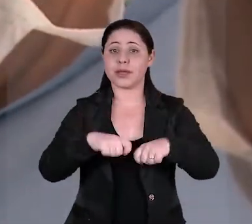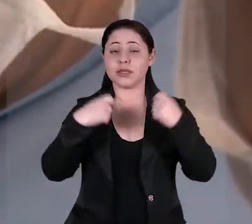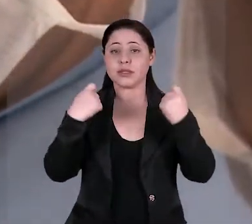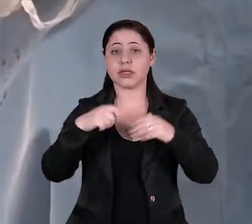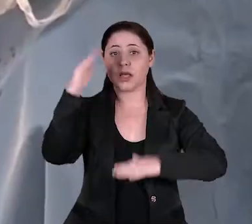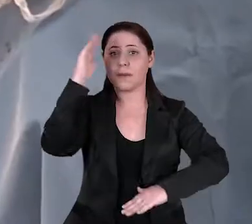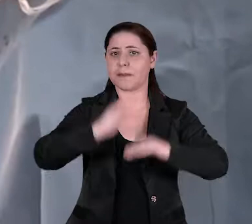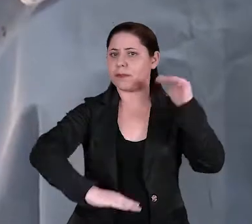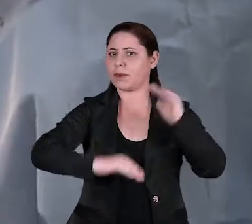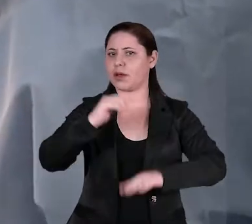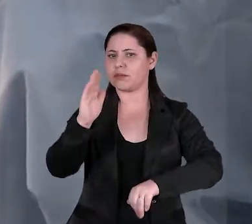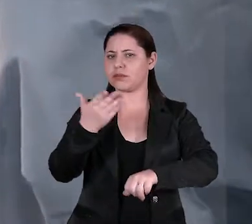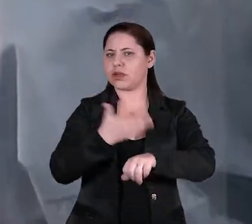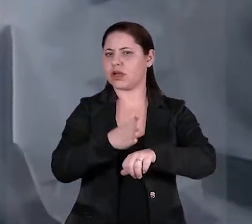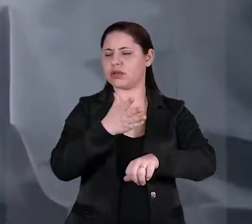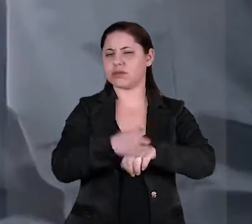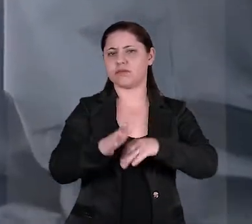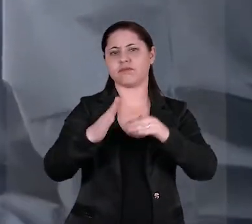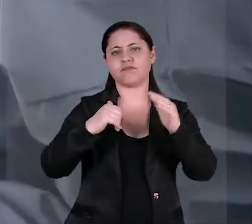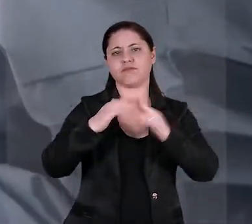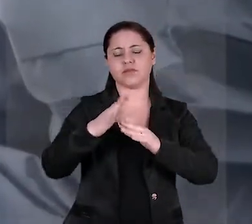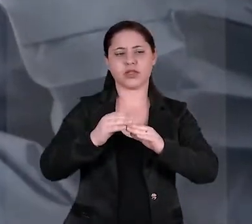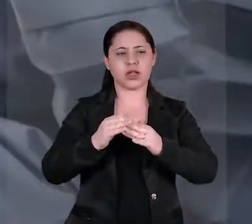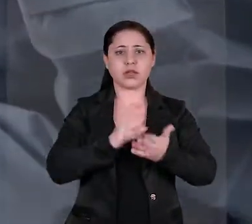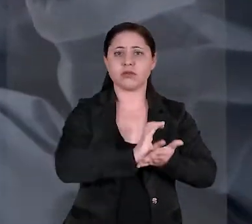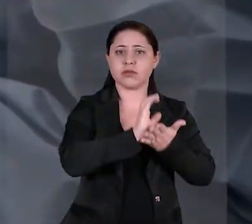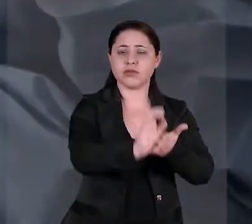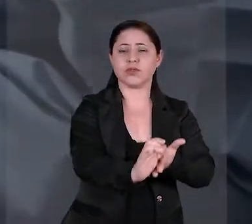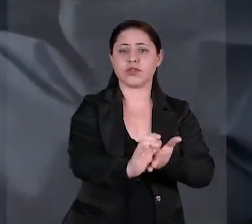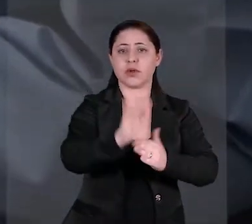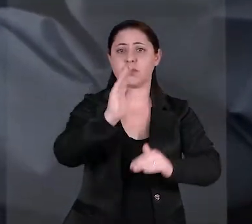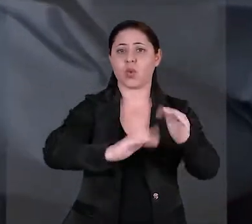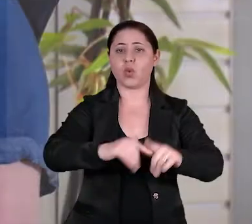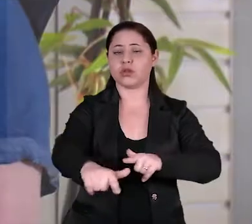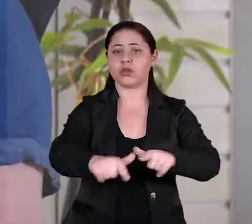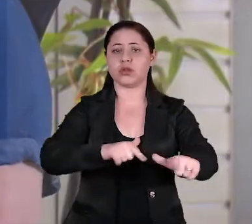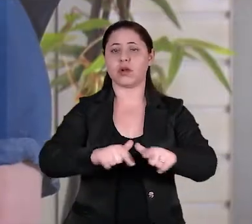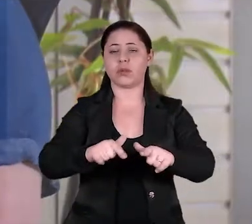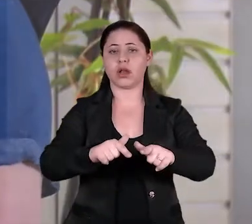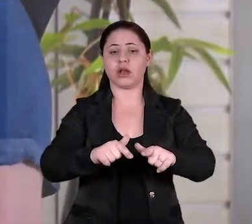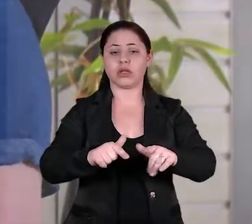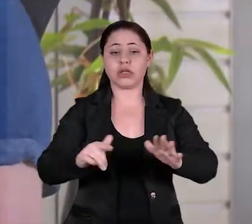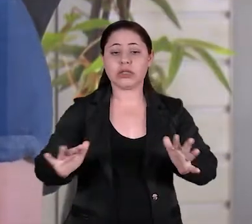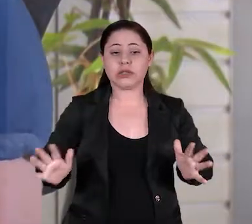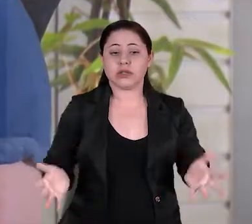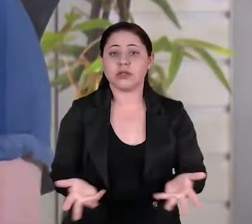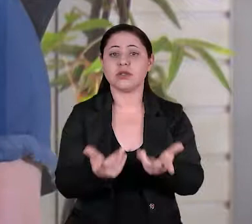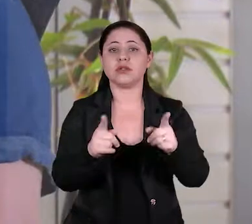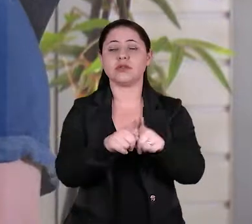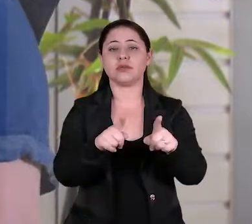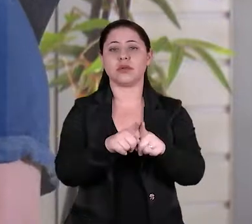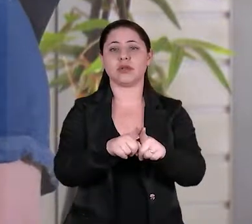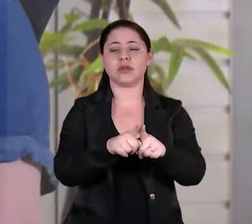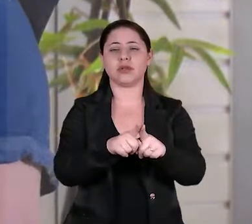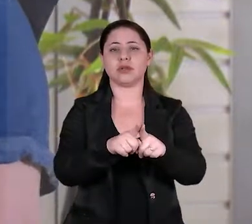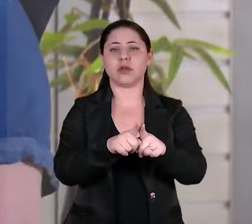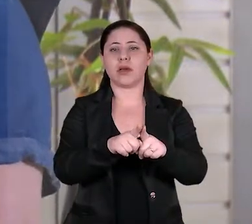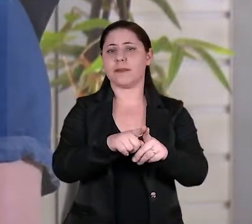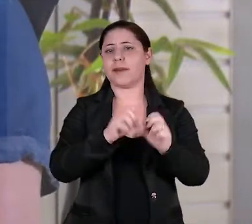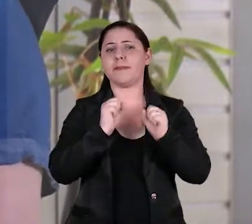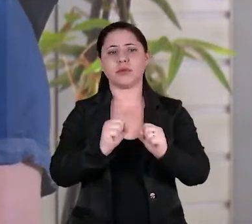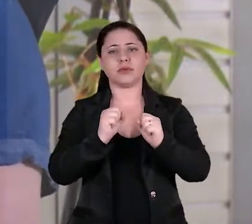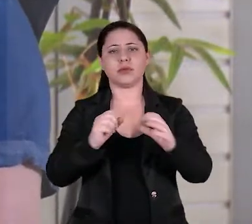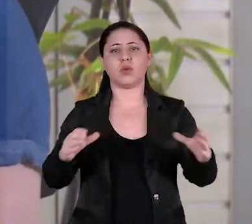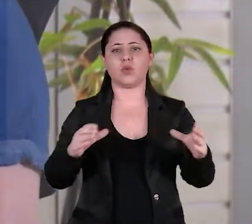fazer capacitação profissional. Precisamos investir nos nossos profissionais aqui do estado, valorizá-los, né? Qualificá-los para a gente